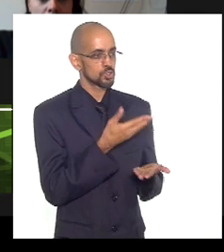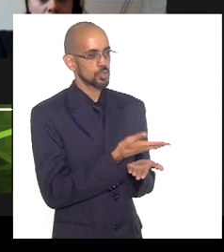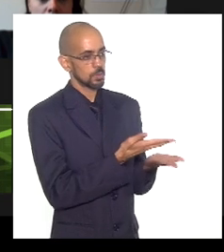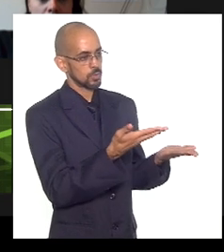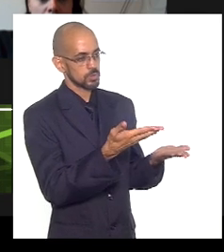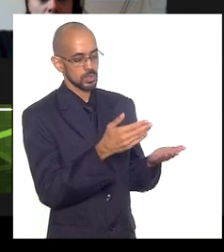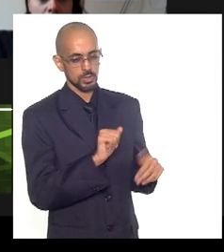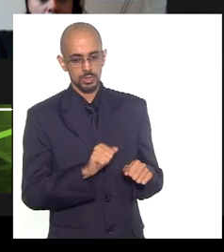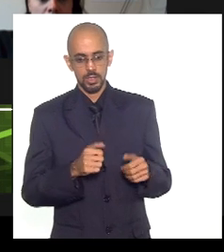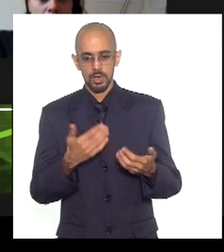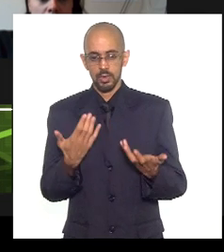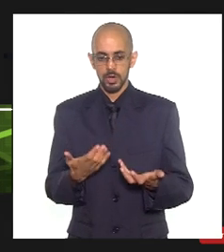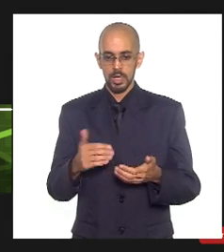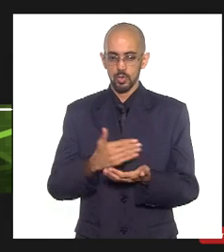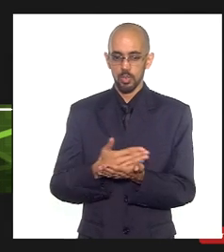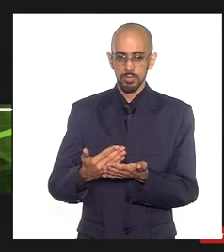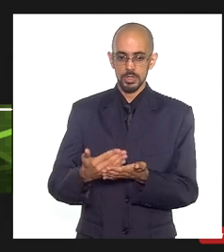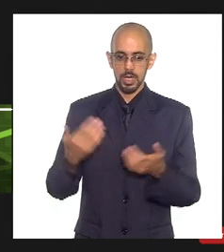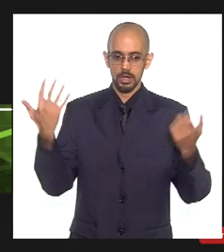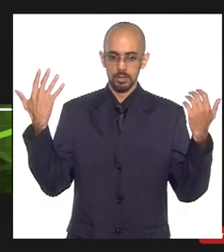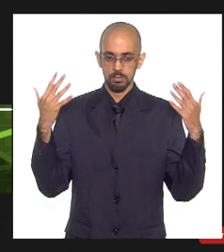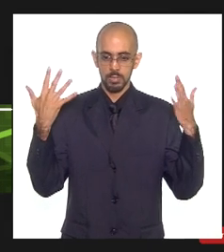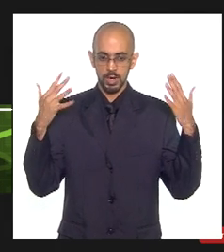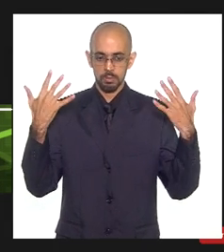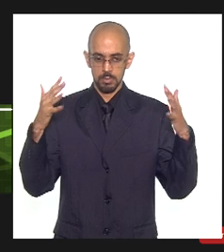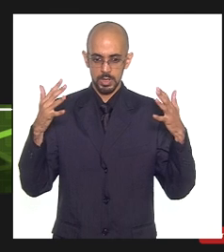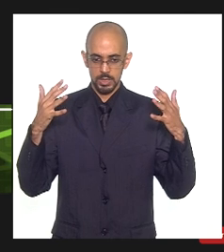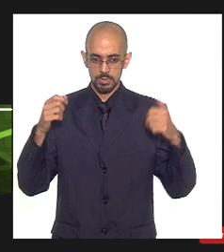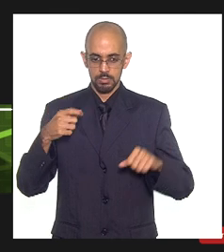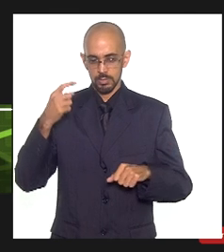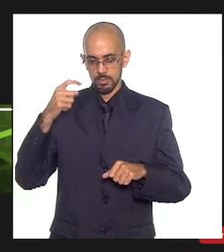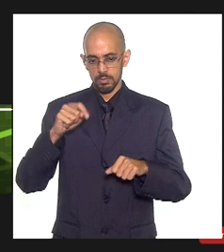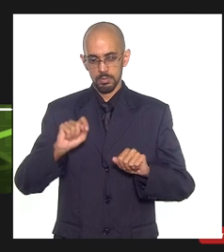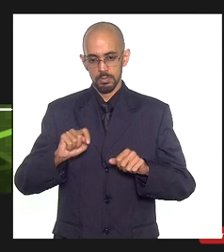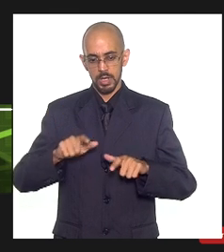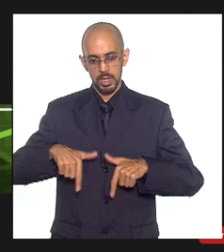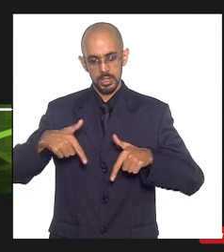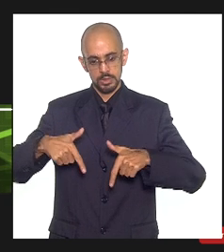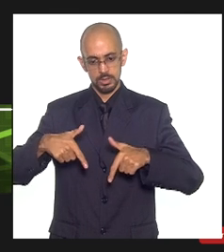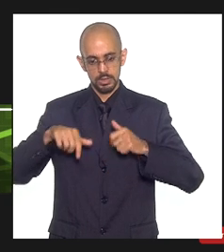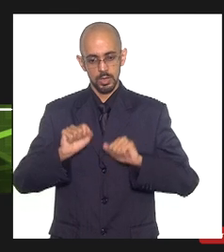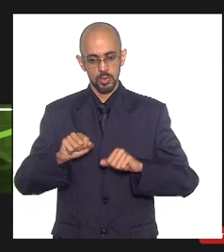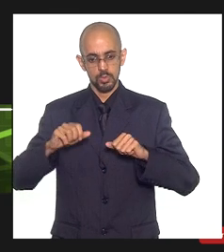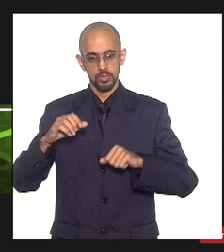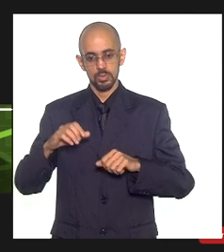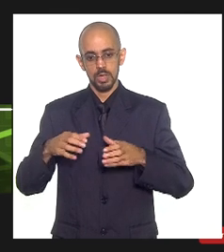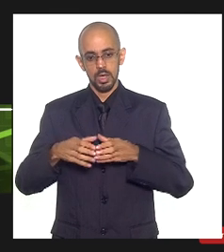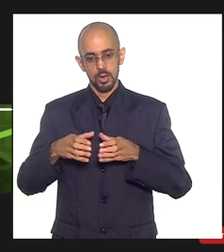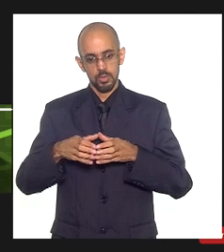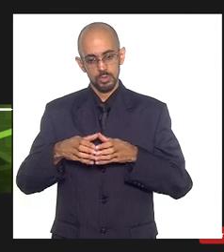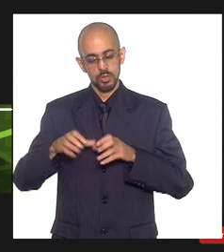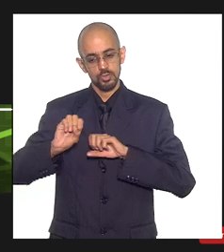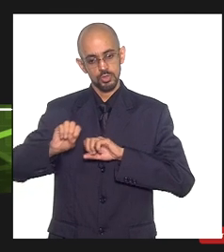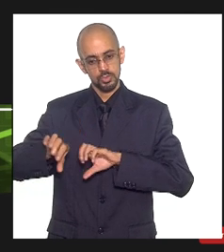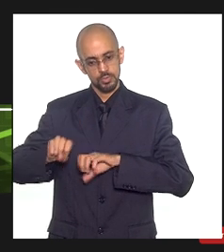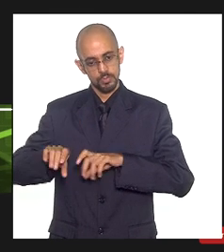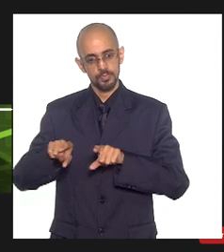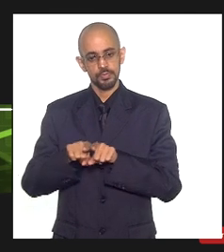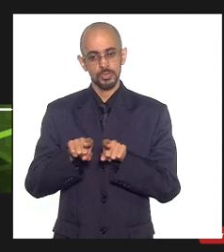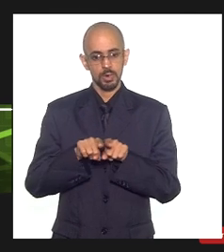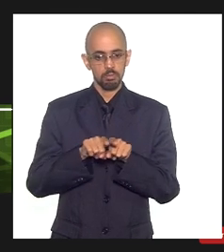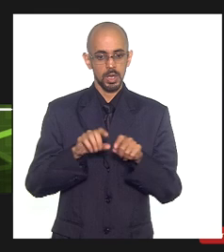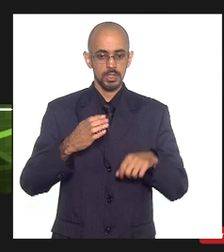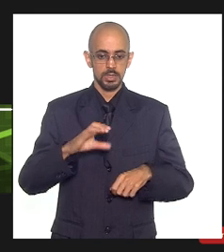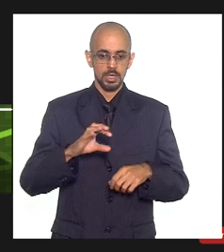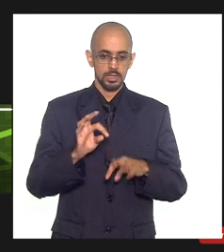começar aqui primeiro parabenizando mesmo a iniciativa da comissão de educação e de tecnologia na figura dos deputados Flávio Serafim e Valdez